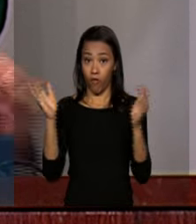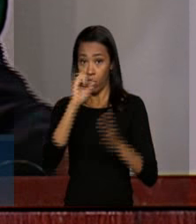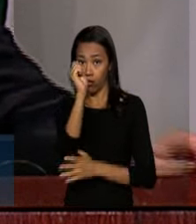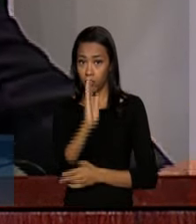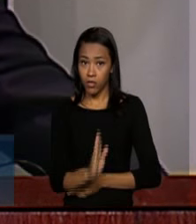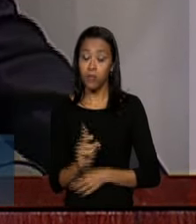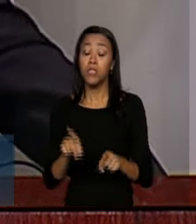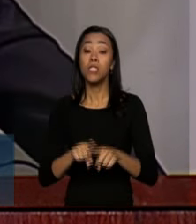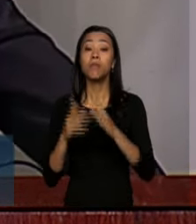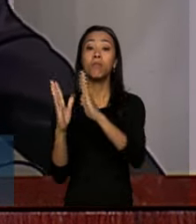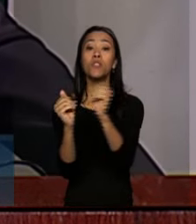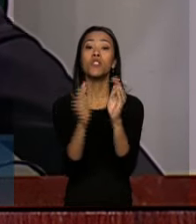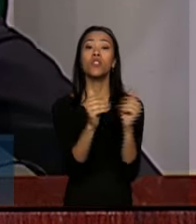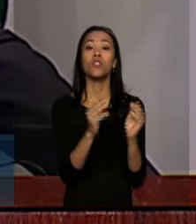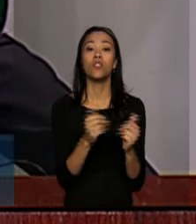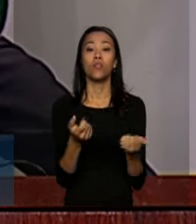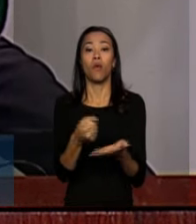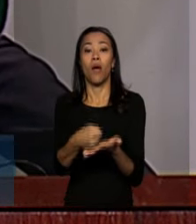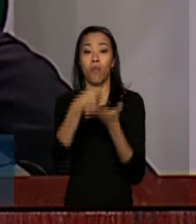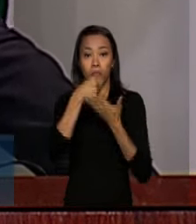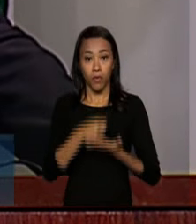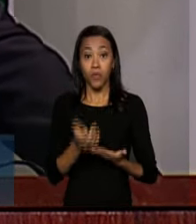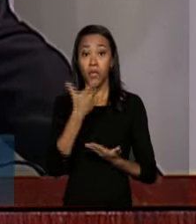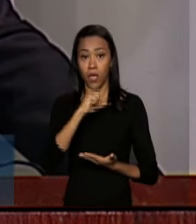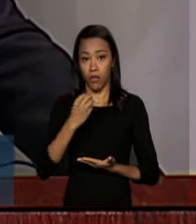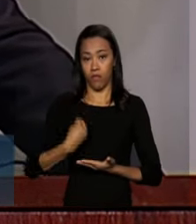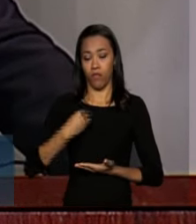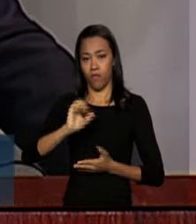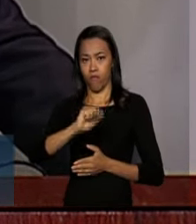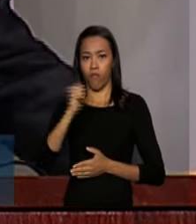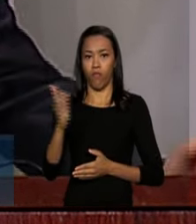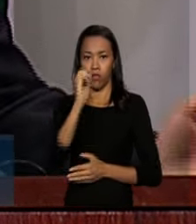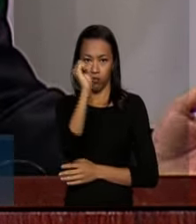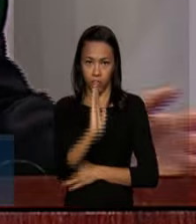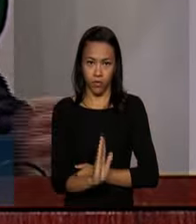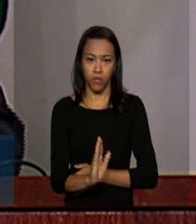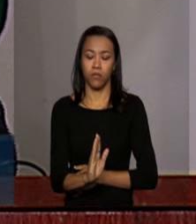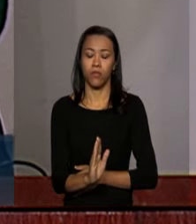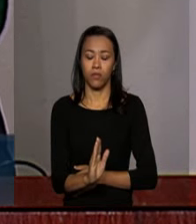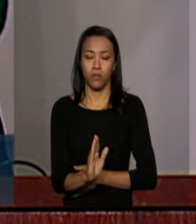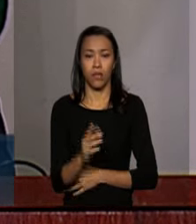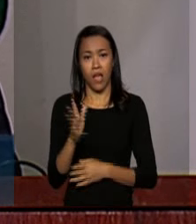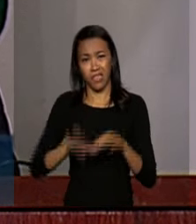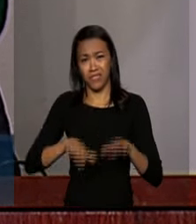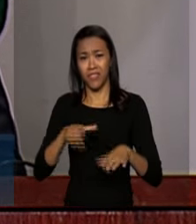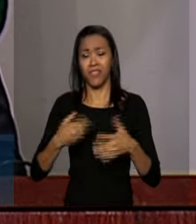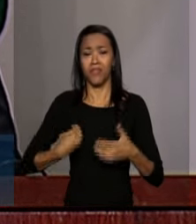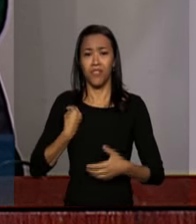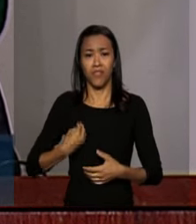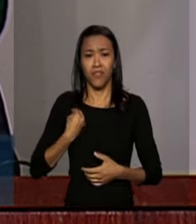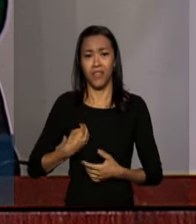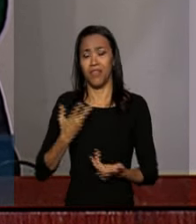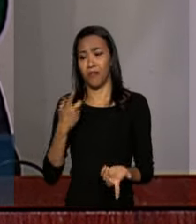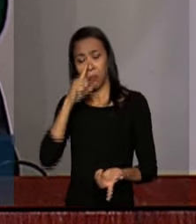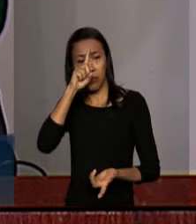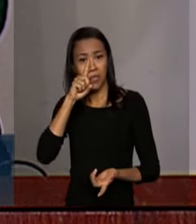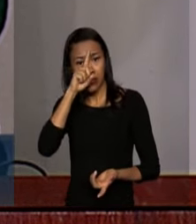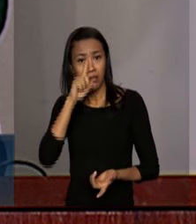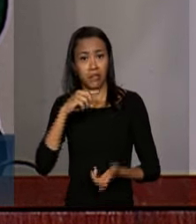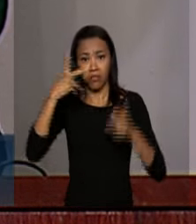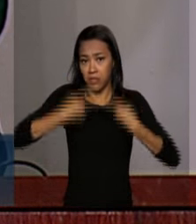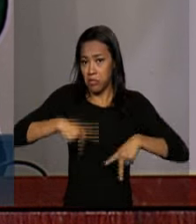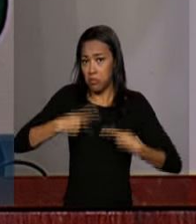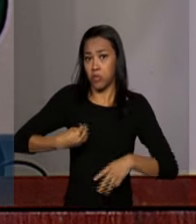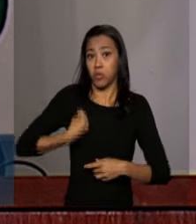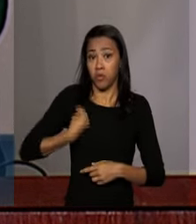a brasileiros em situações de dificuldade. Condições de vida insalubres, associadas a ameaças imprevisíveis